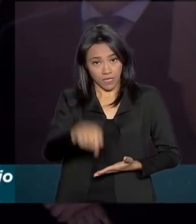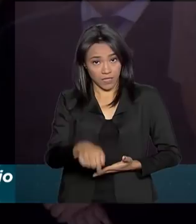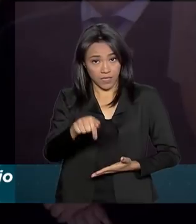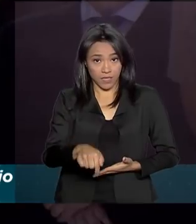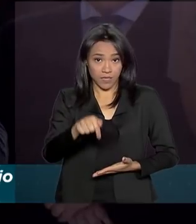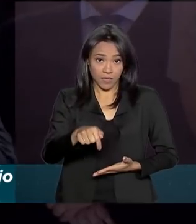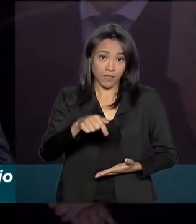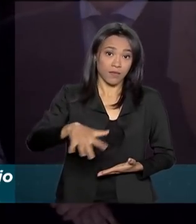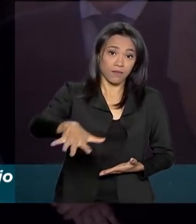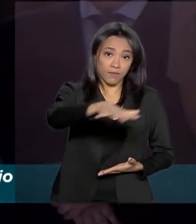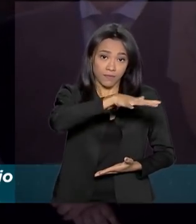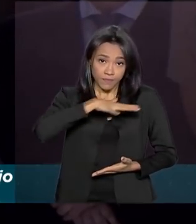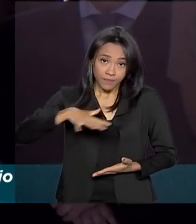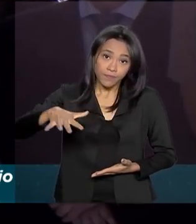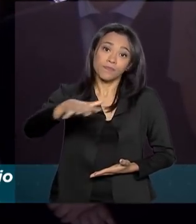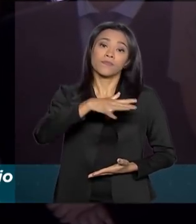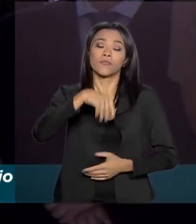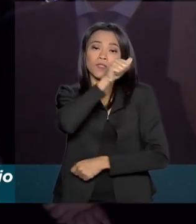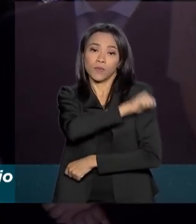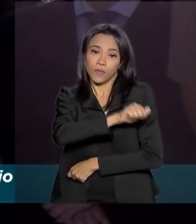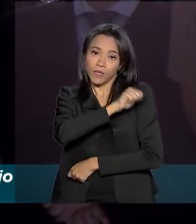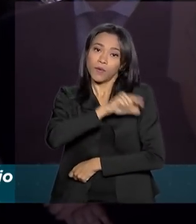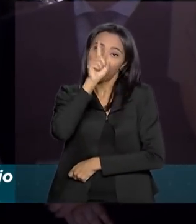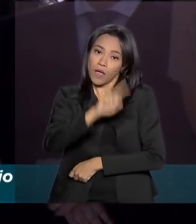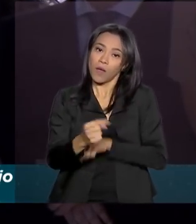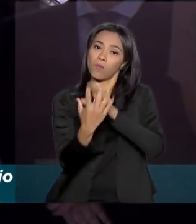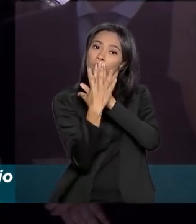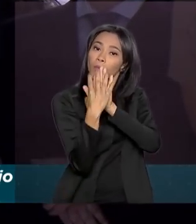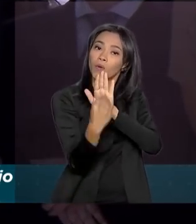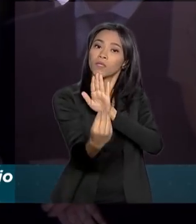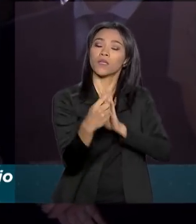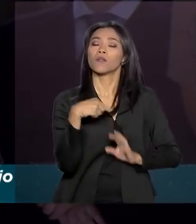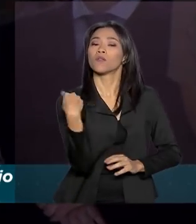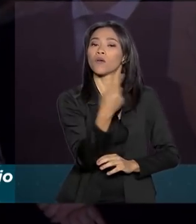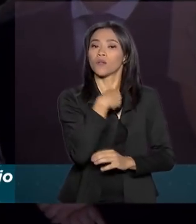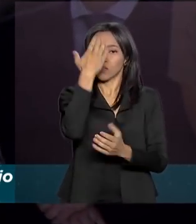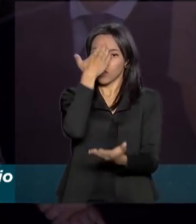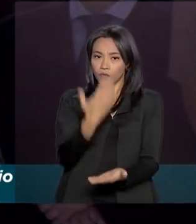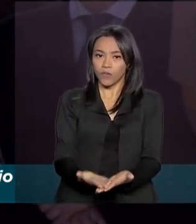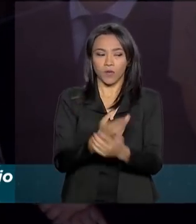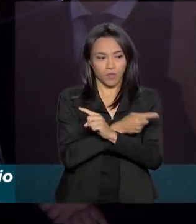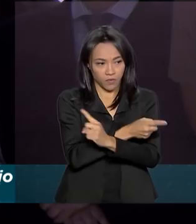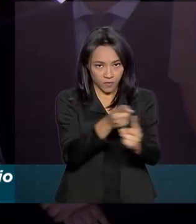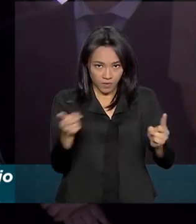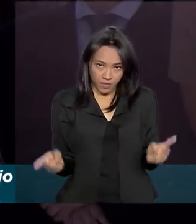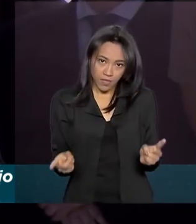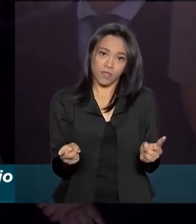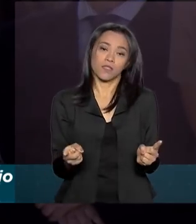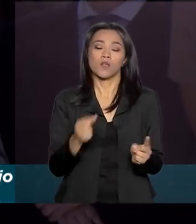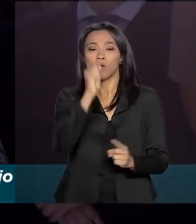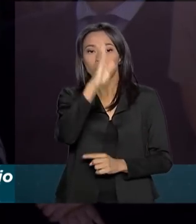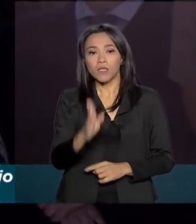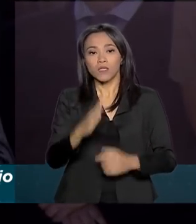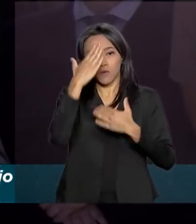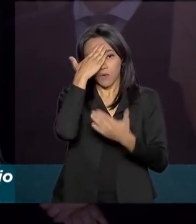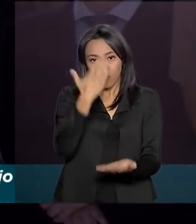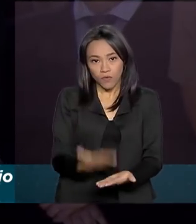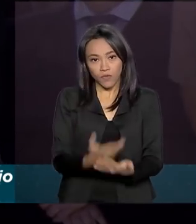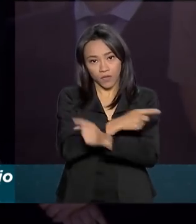cmrj é um exemplo disso nós confiamos em vocês o brasil confia em vocês